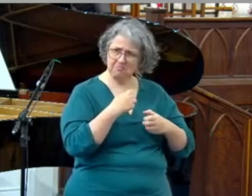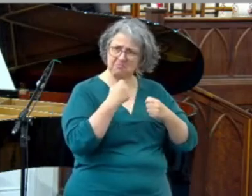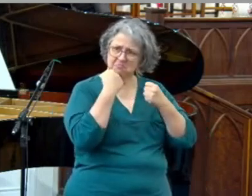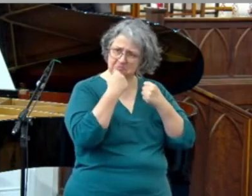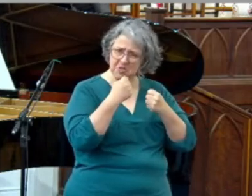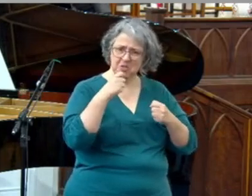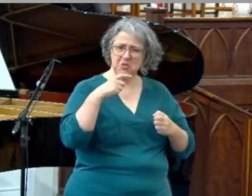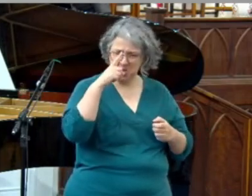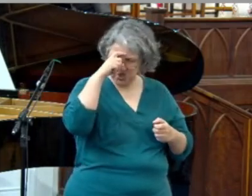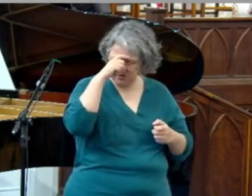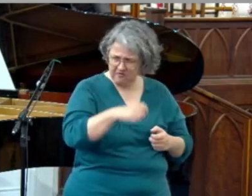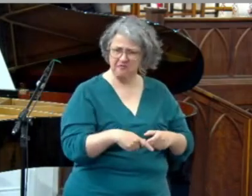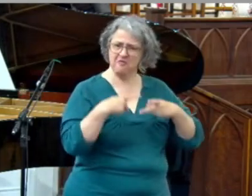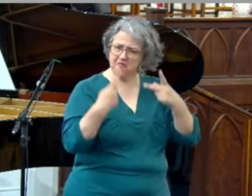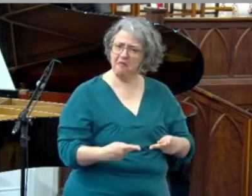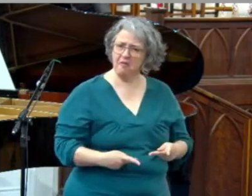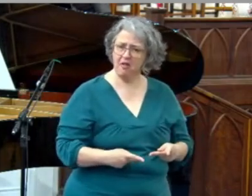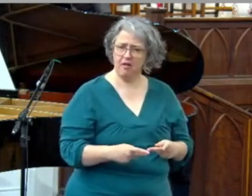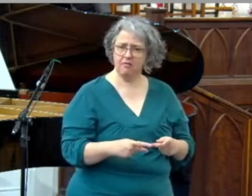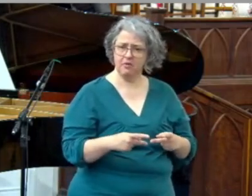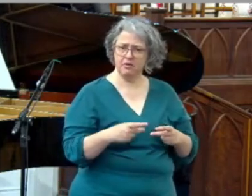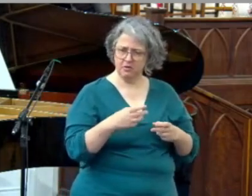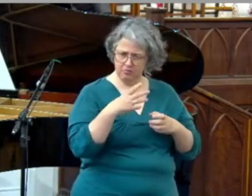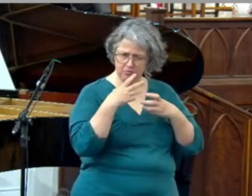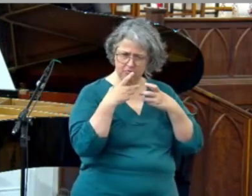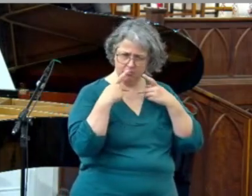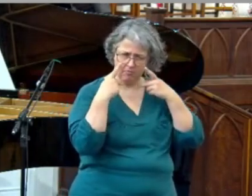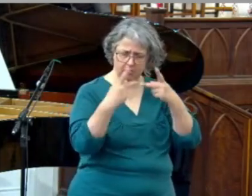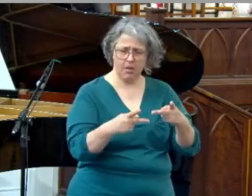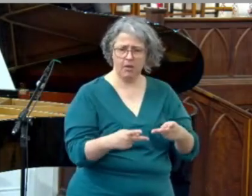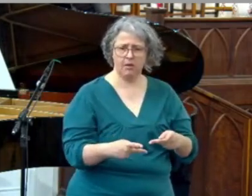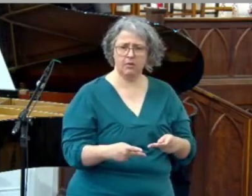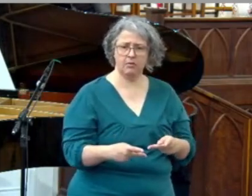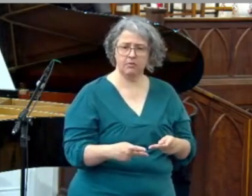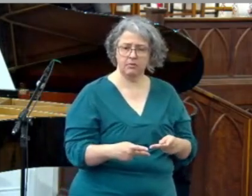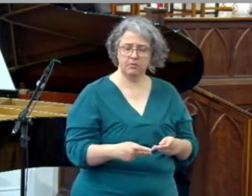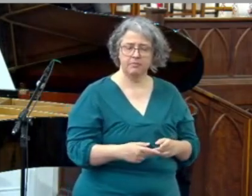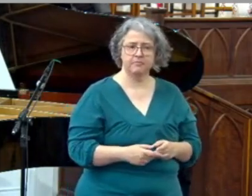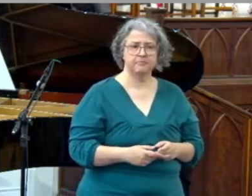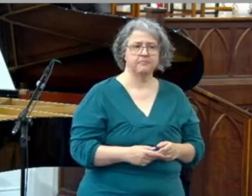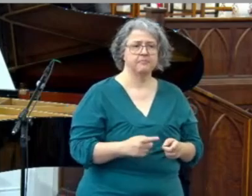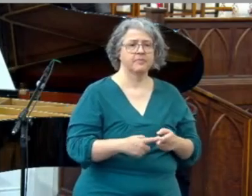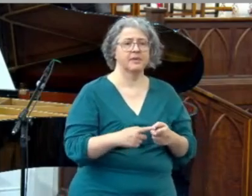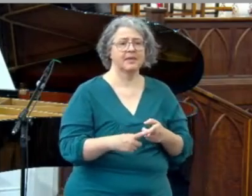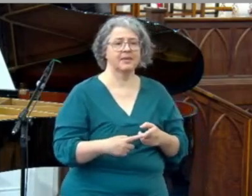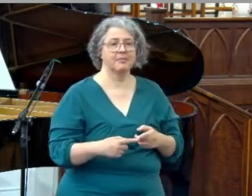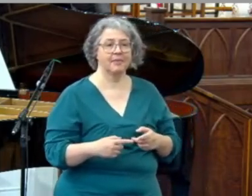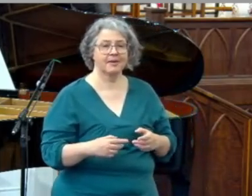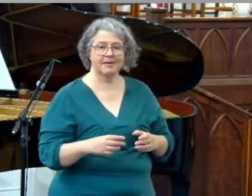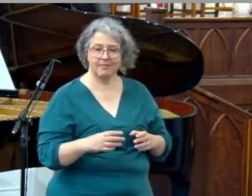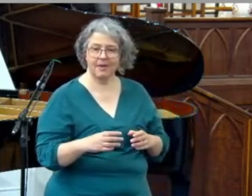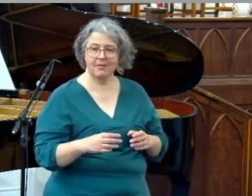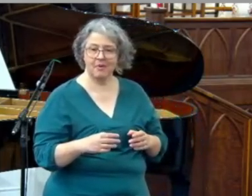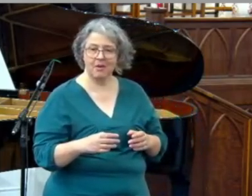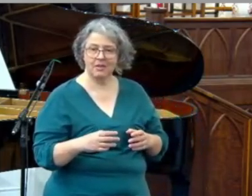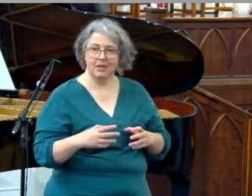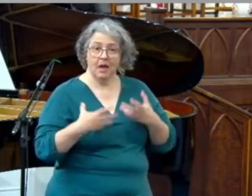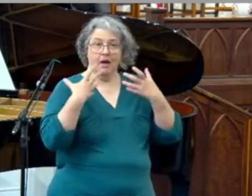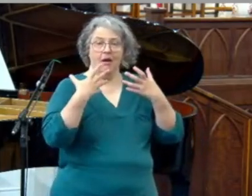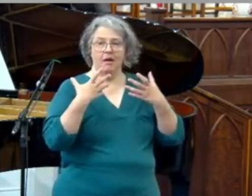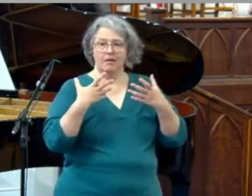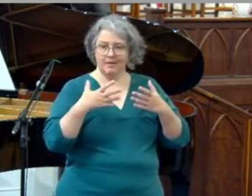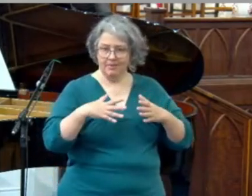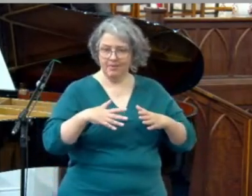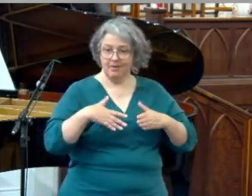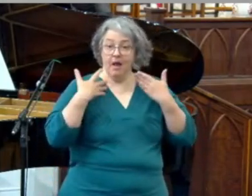um recurso literário para trazer uma sensação de choque. É